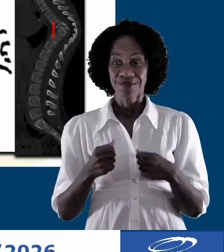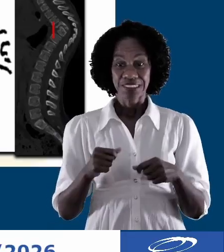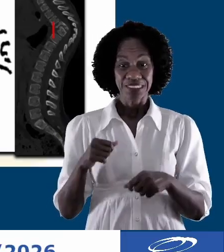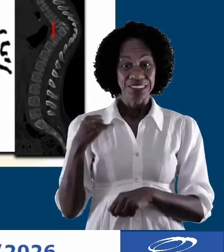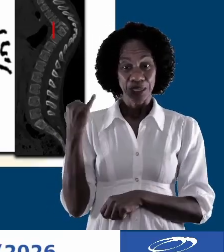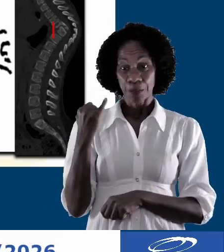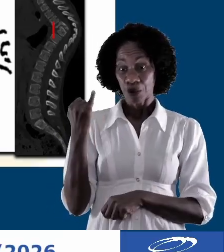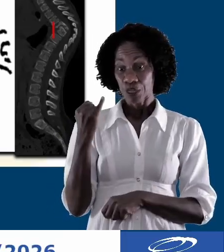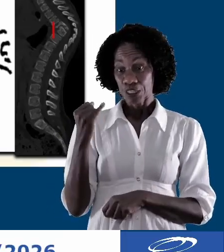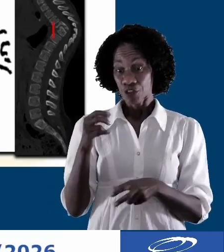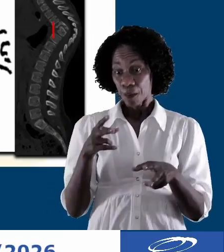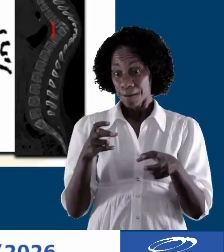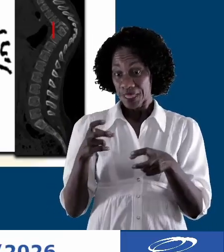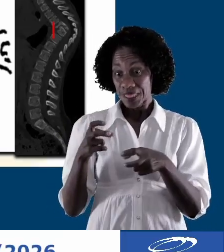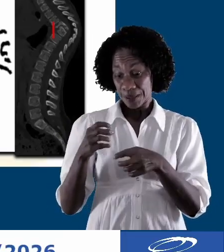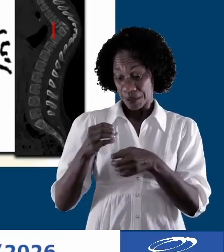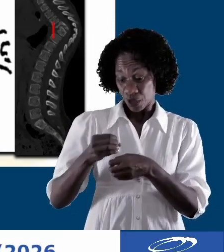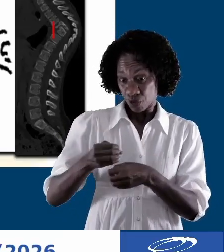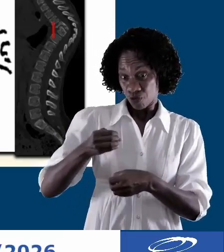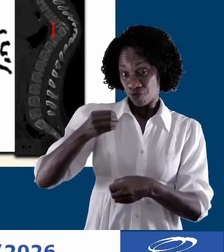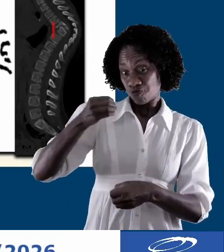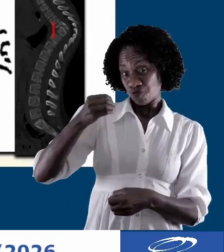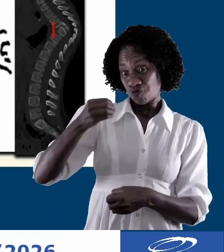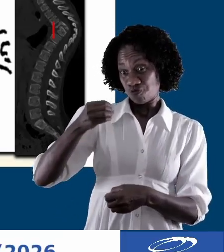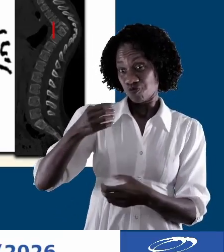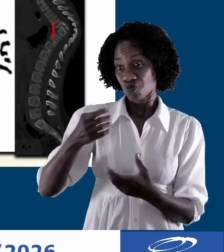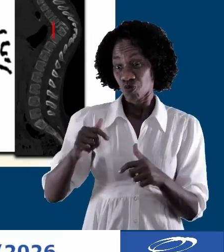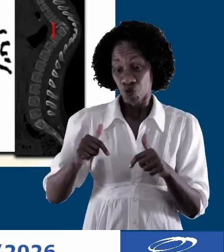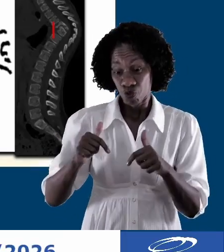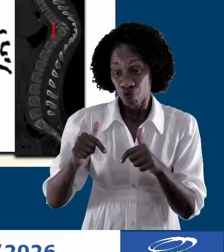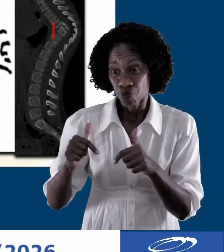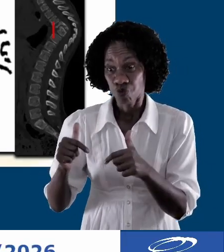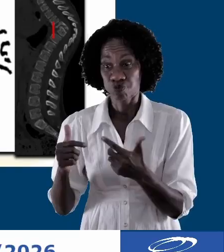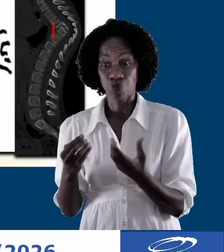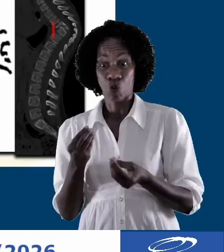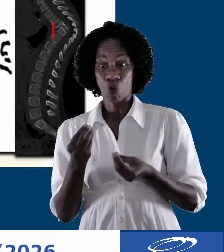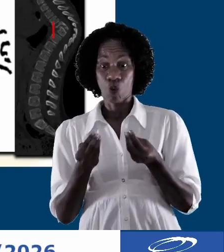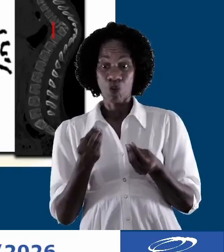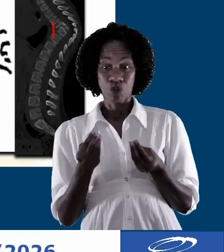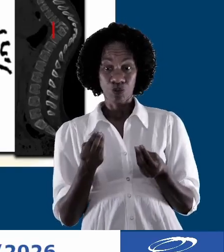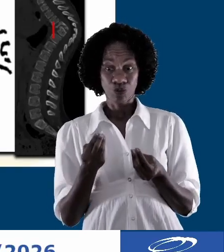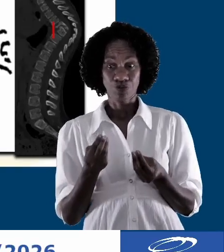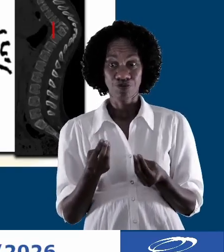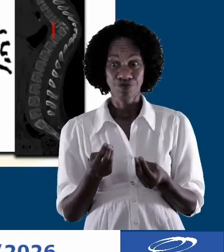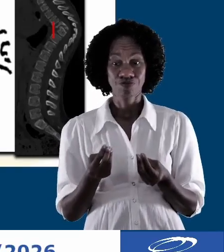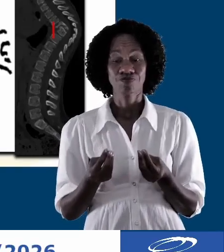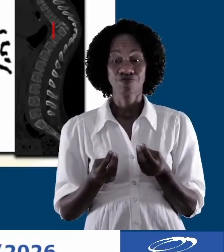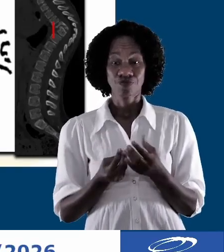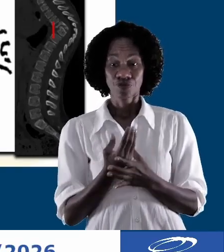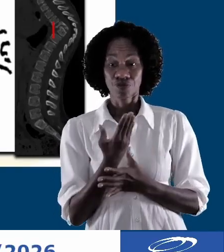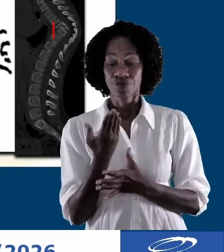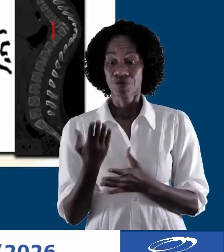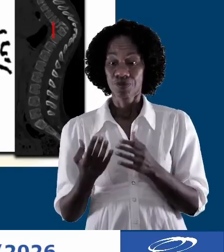distribuição óssea, o grau de falência da coluna anterior e posterior, a estabilidade regional. A gente observa nesse